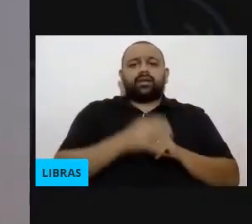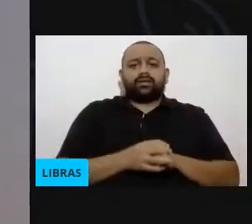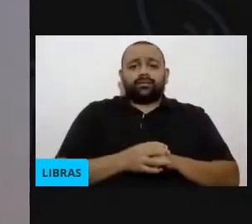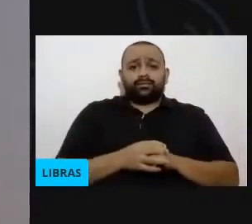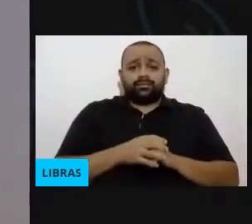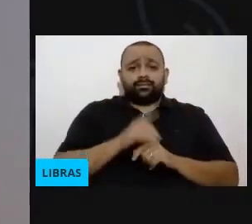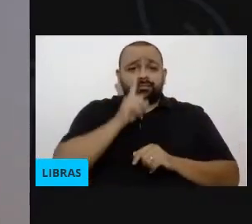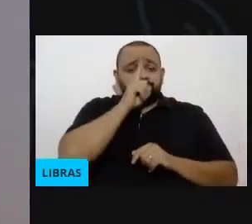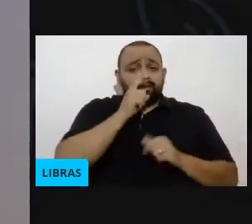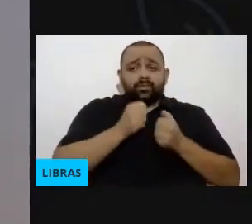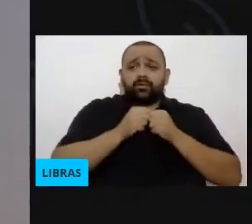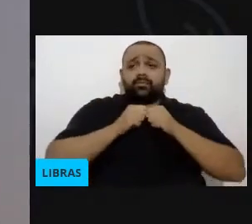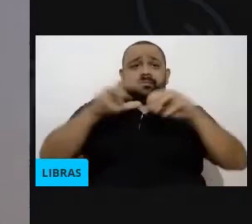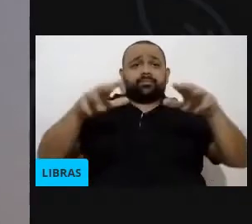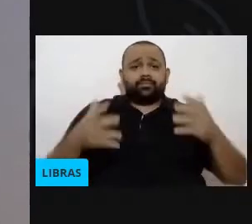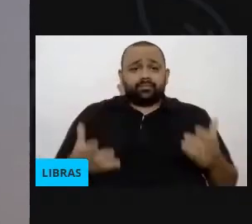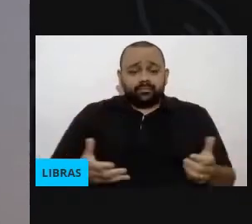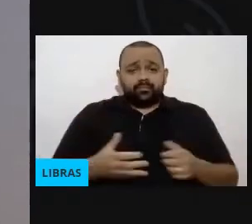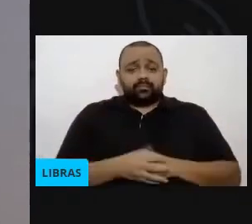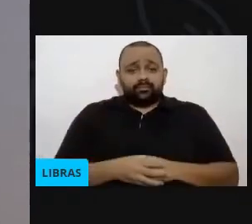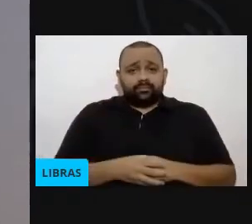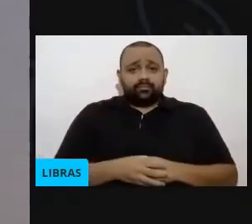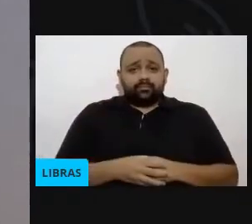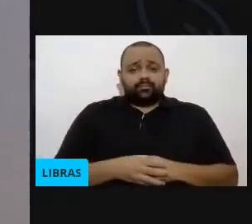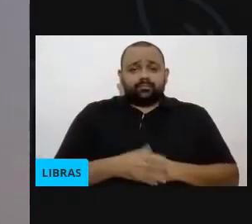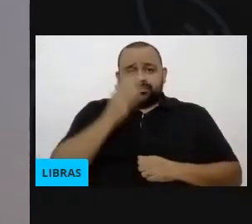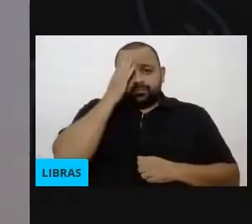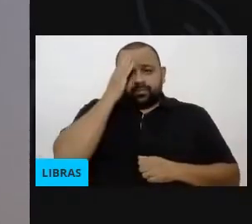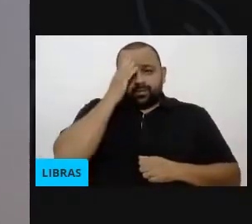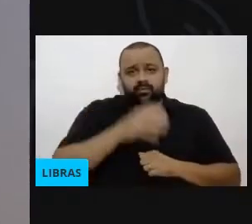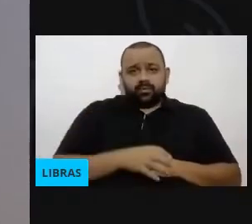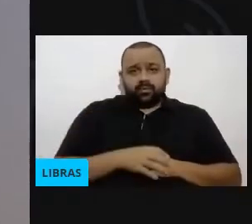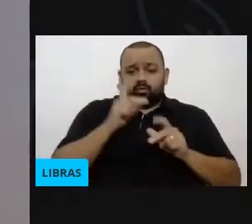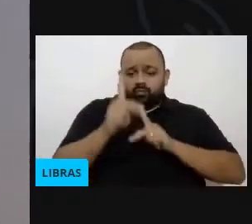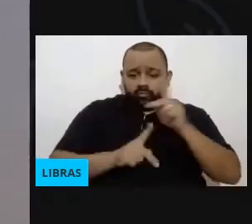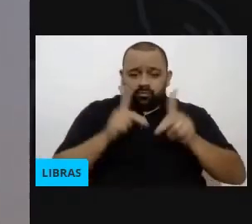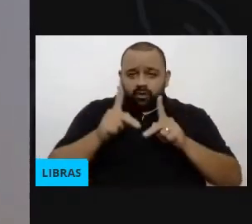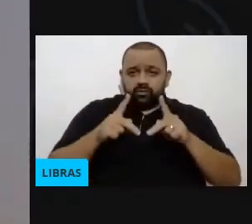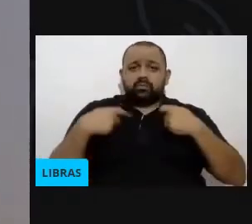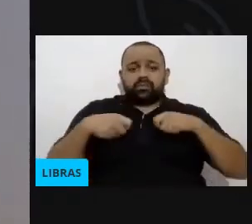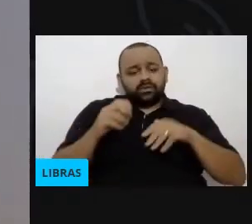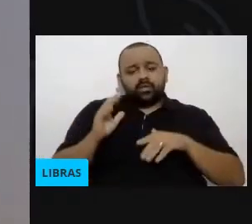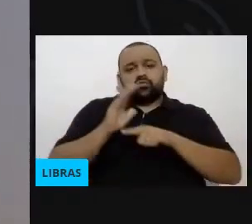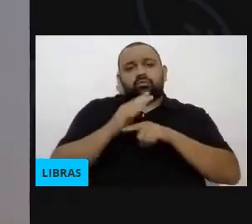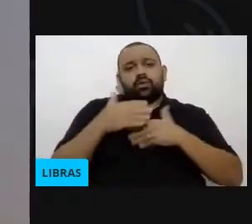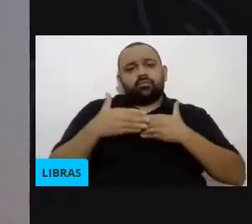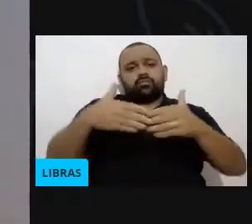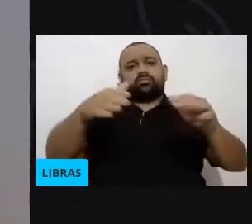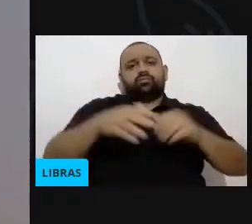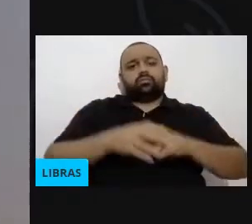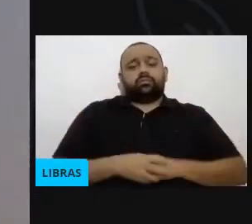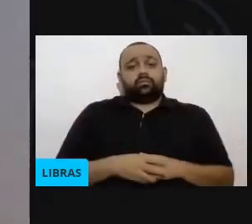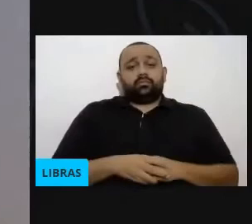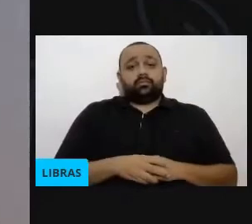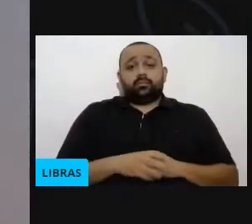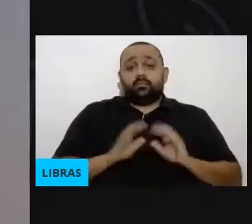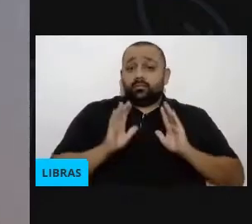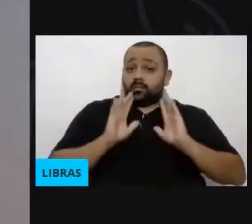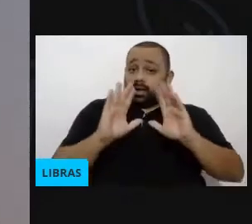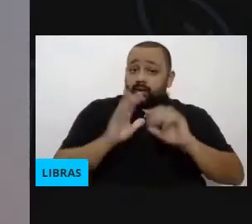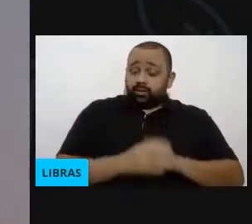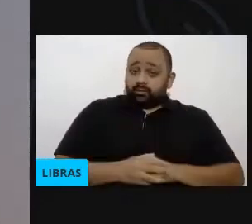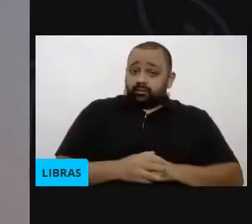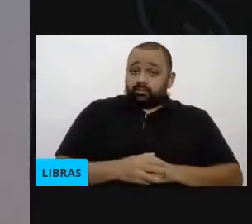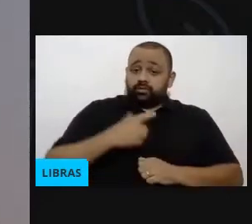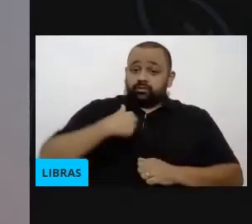todo mundo em risco. Né? Não há país que vai caminhar se a população não ajudar. Fato é que aí a gente